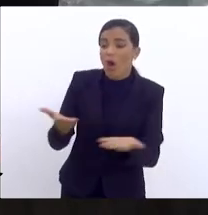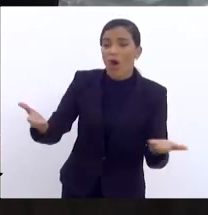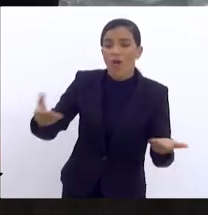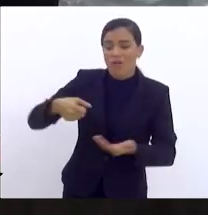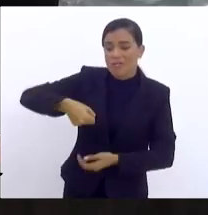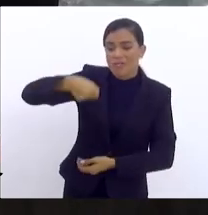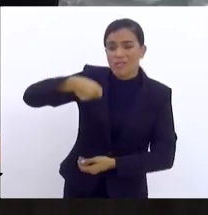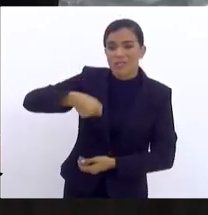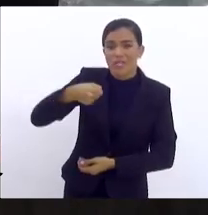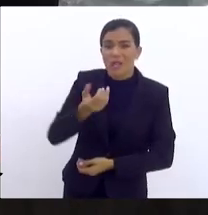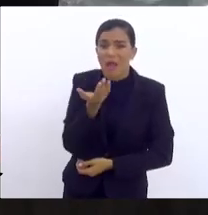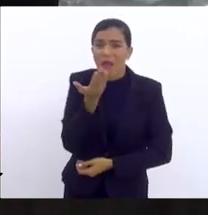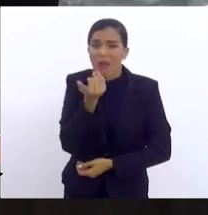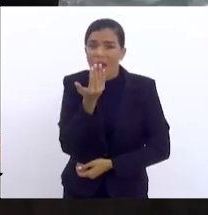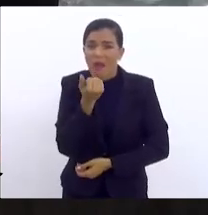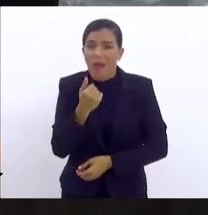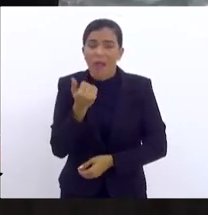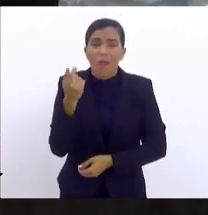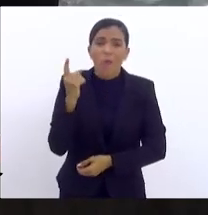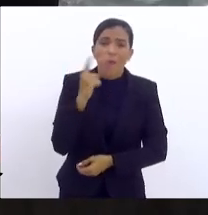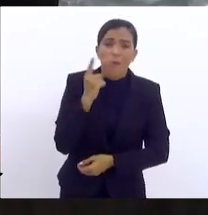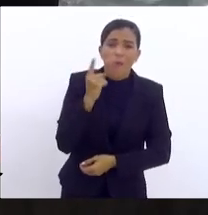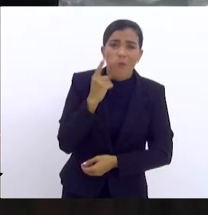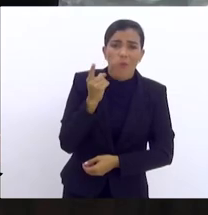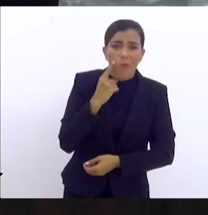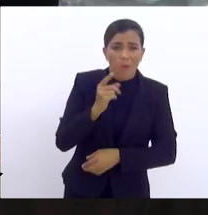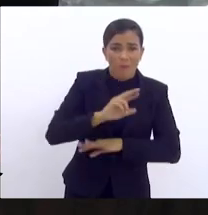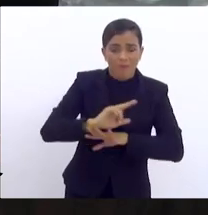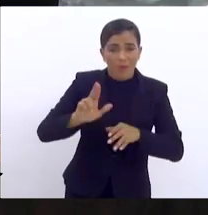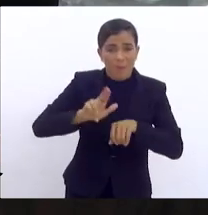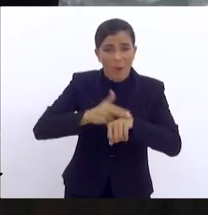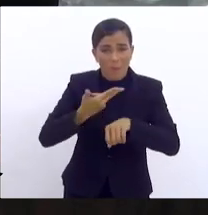bombom e peixe O povo tá sabendo disso